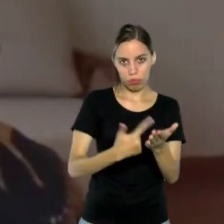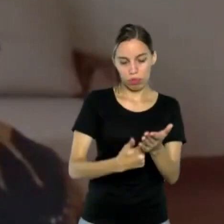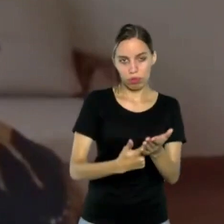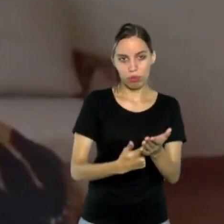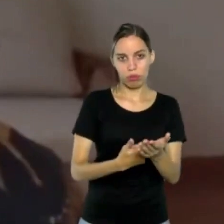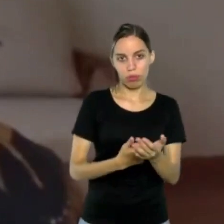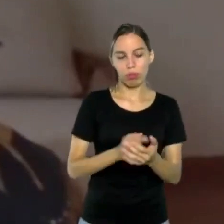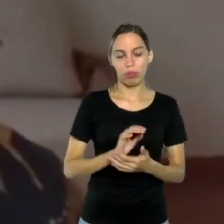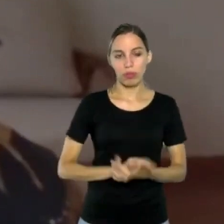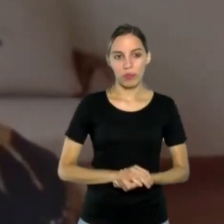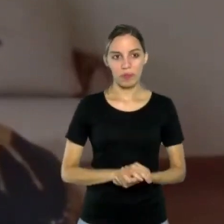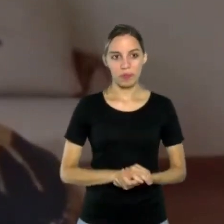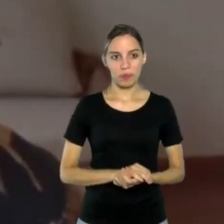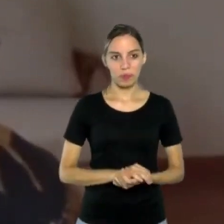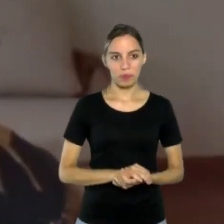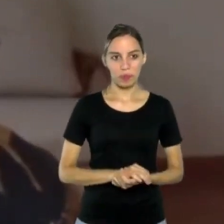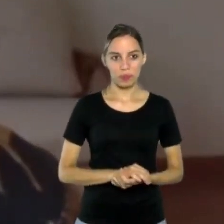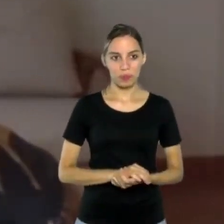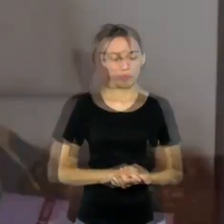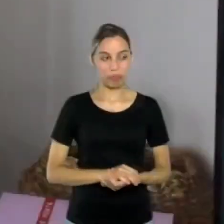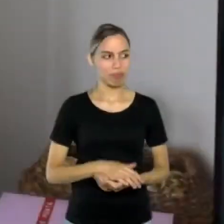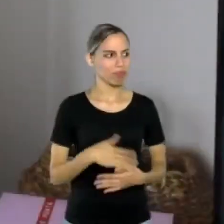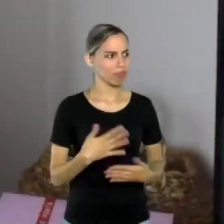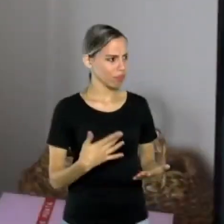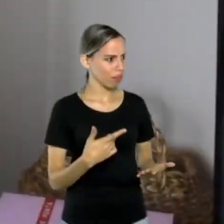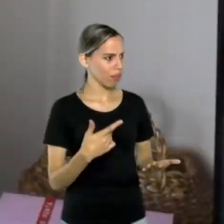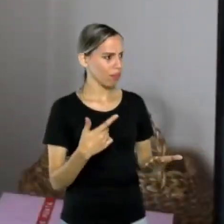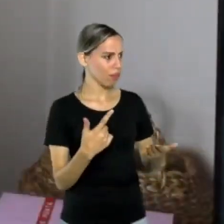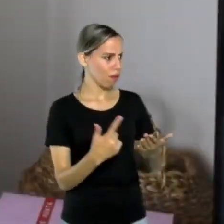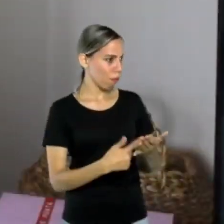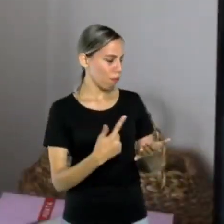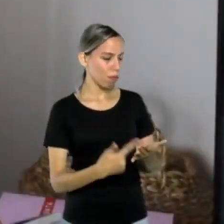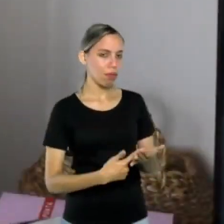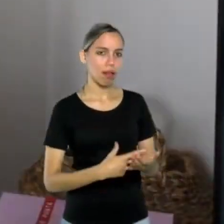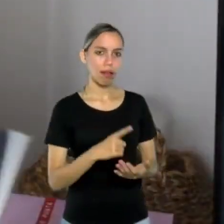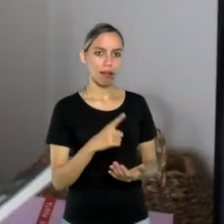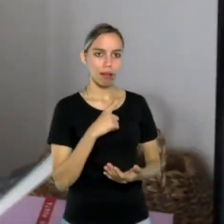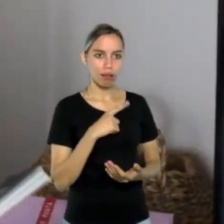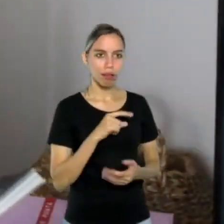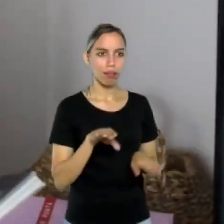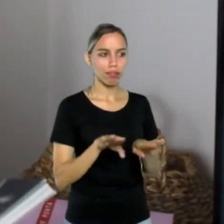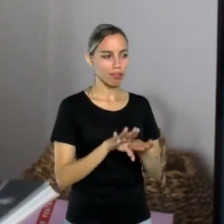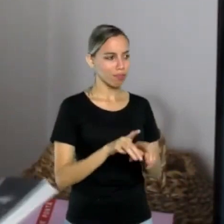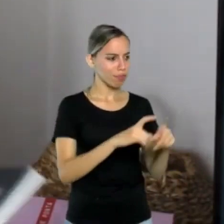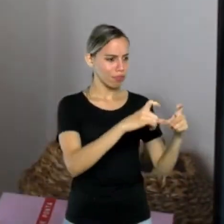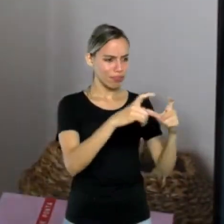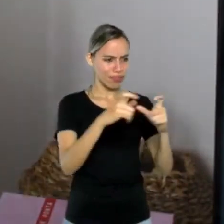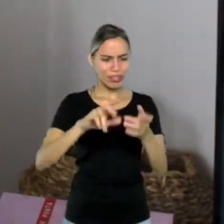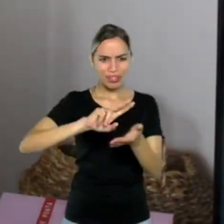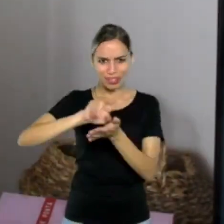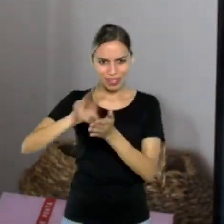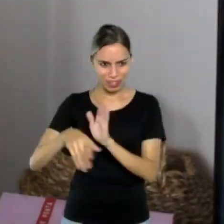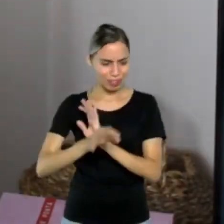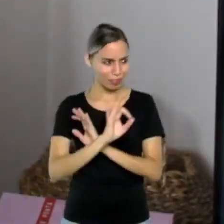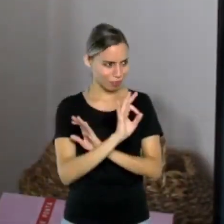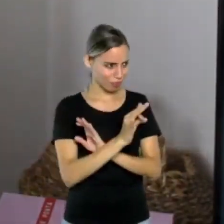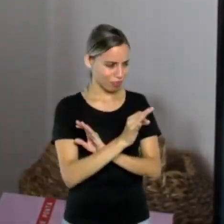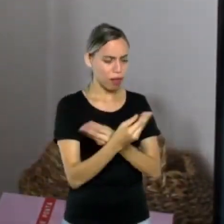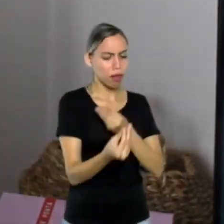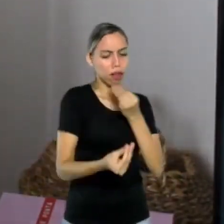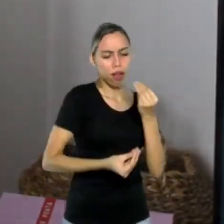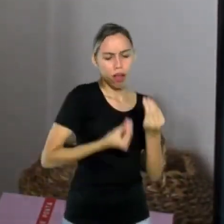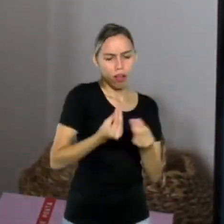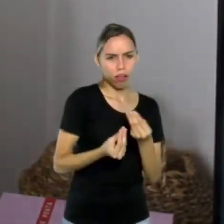pouco por aí. E é um livro que traz também fotos, né? Como que